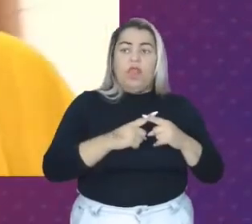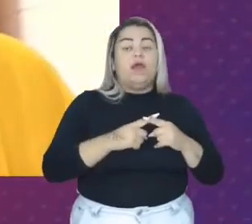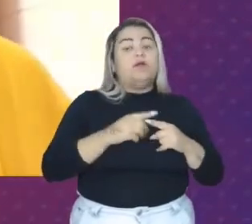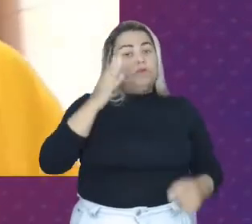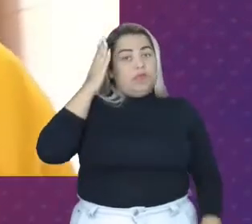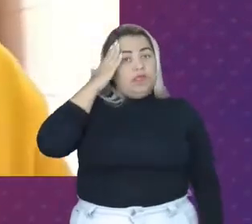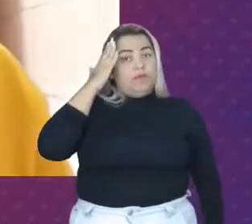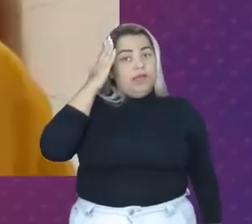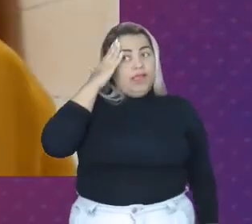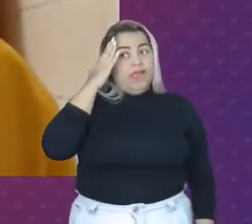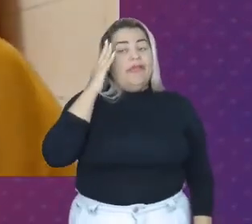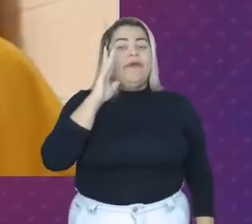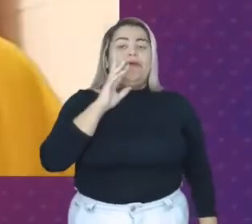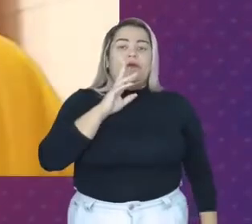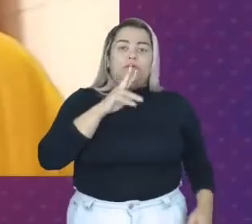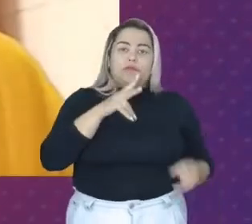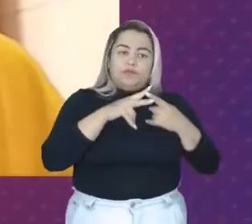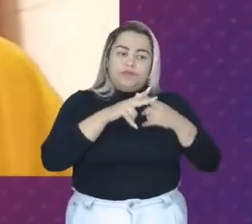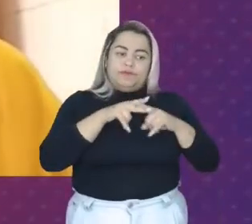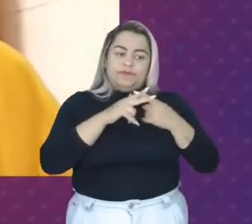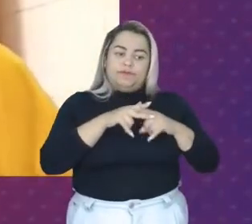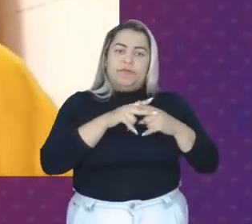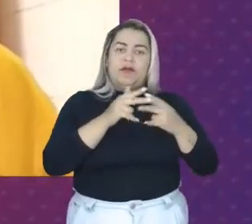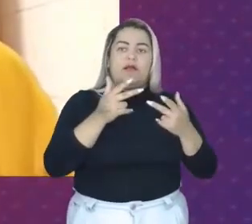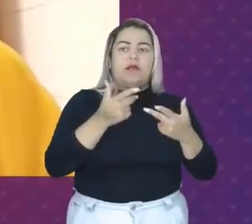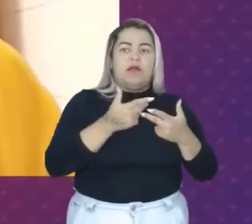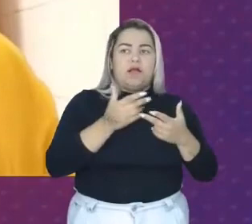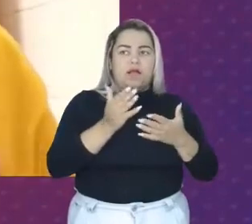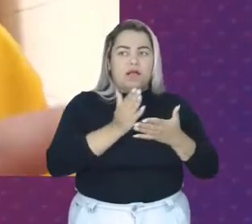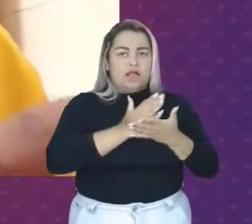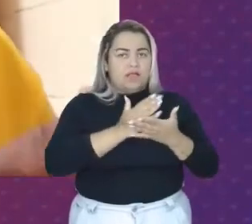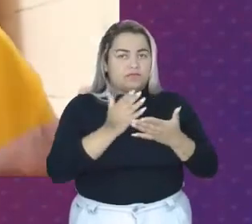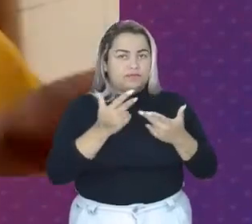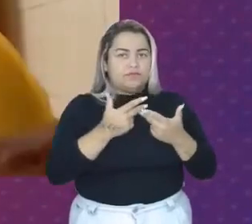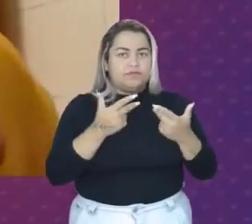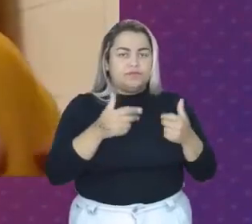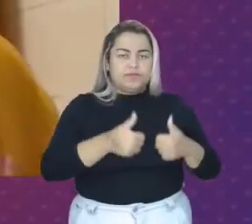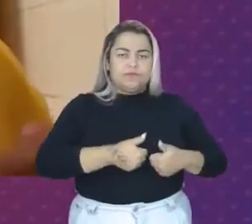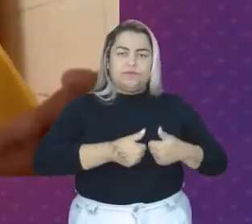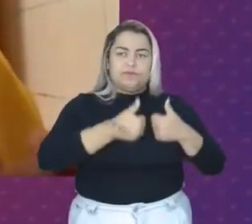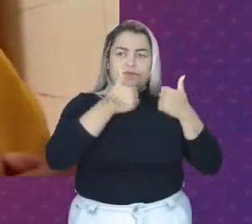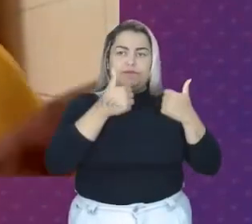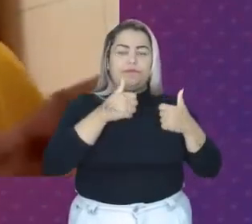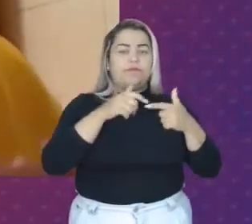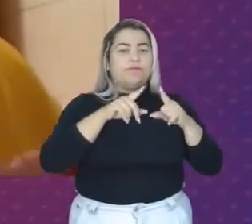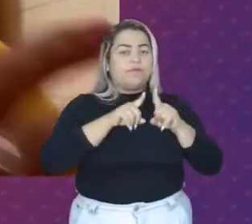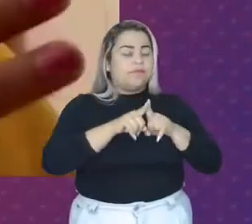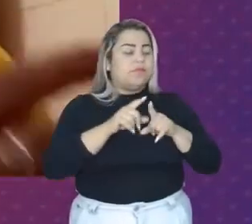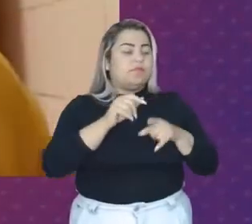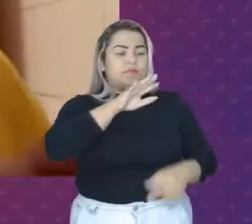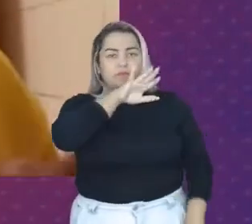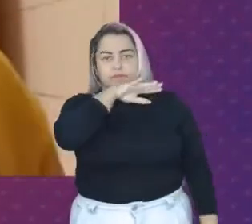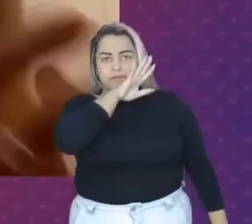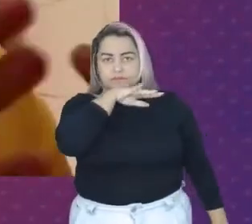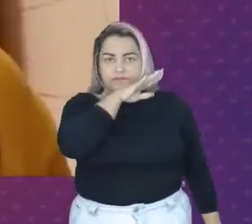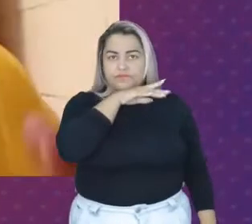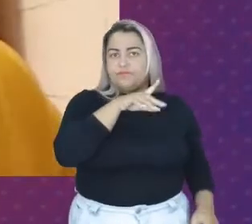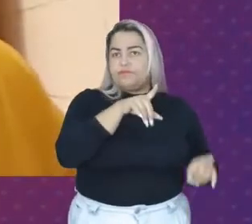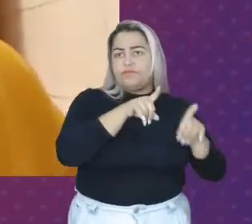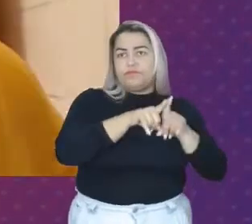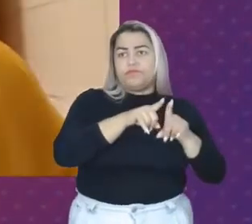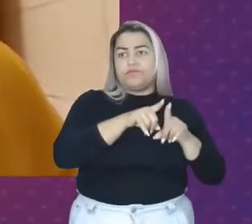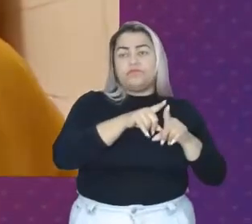sabe que quando reforma algo é para melhorar. Então, se você mexe em algo que você piorou, você não reformou,